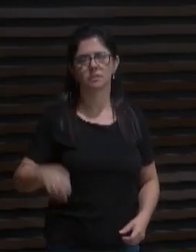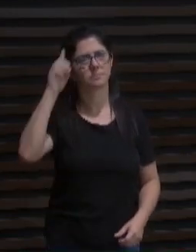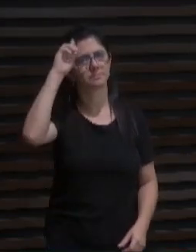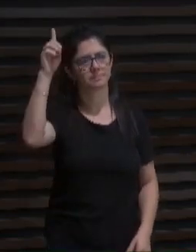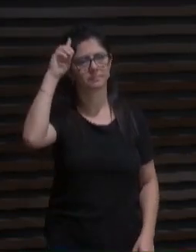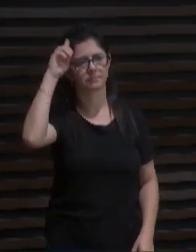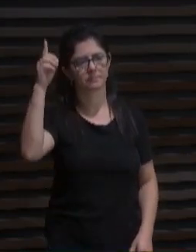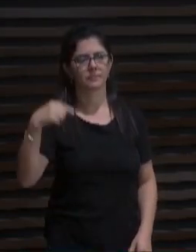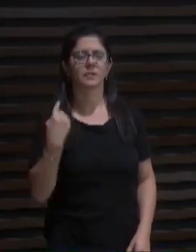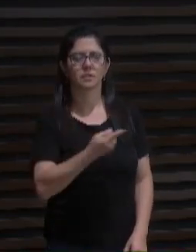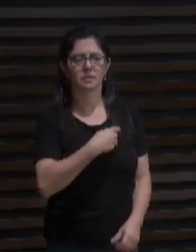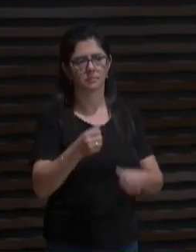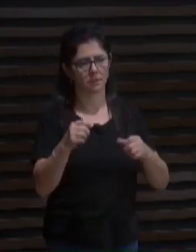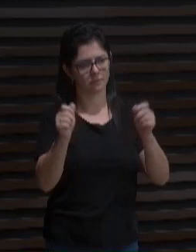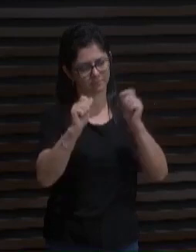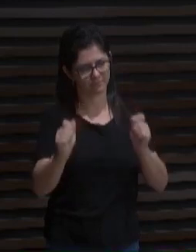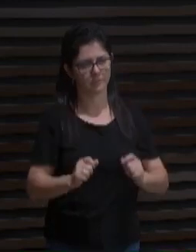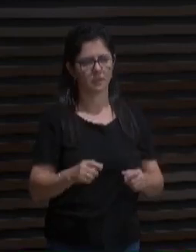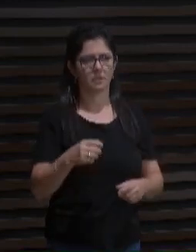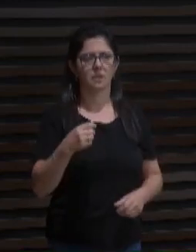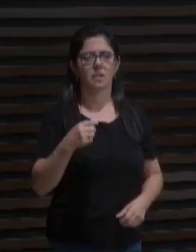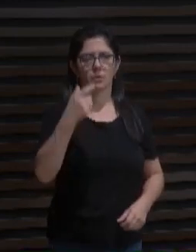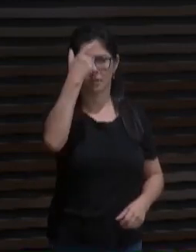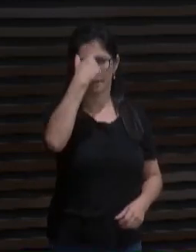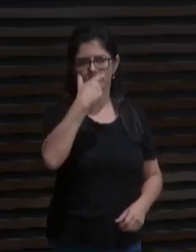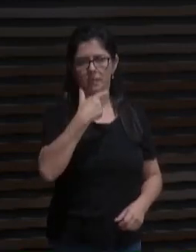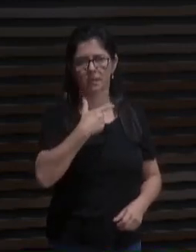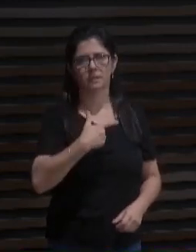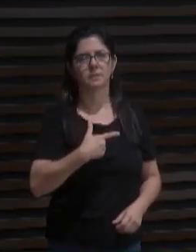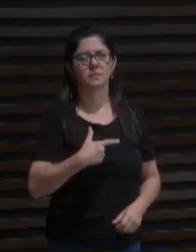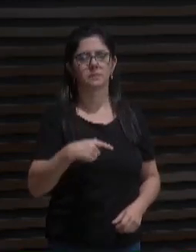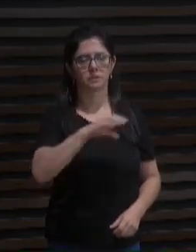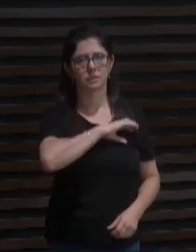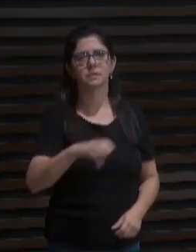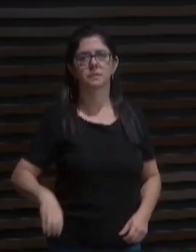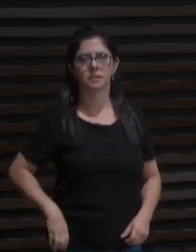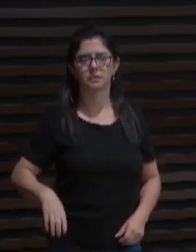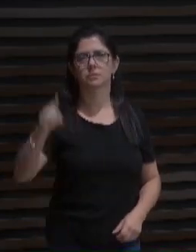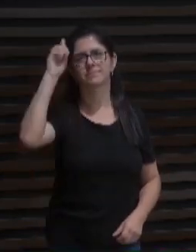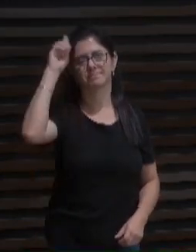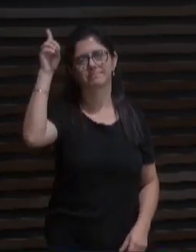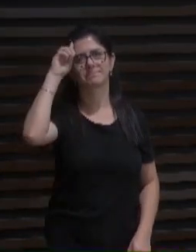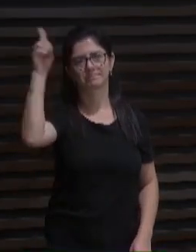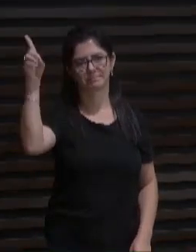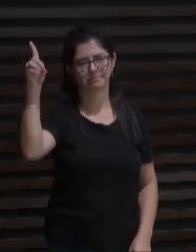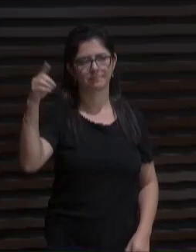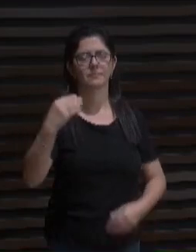sendo moldados ao caráter de Cristo a cada dia. Então ela é